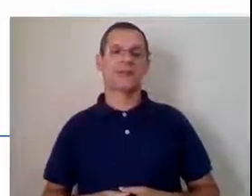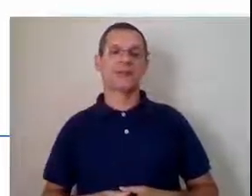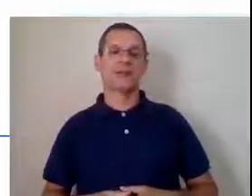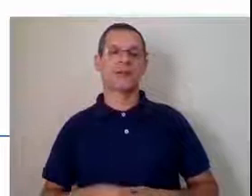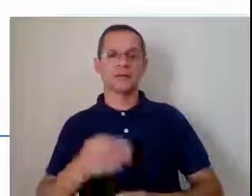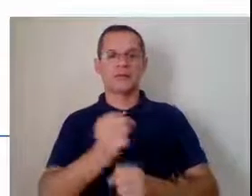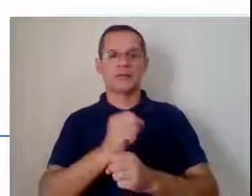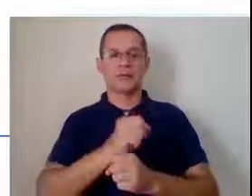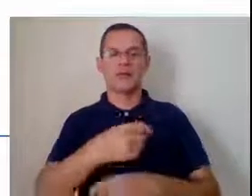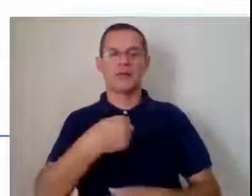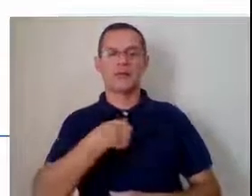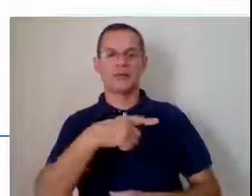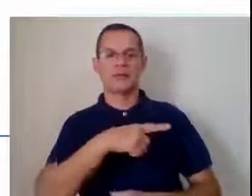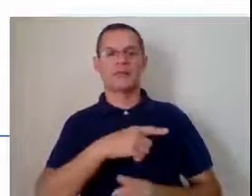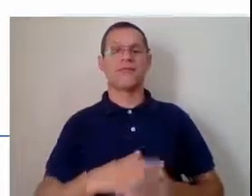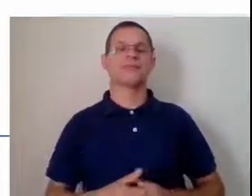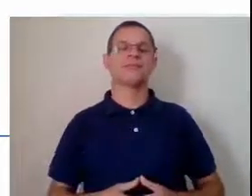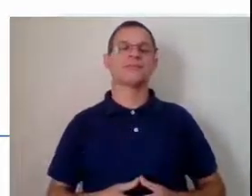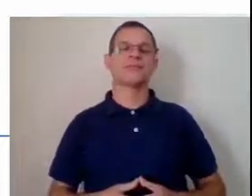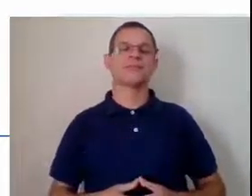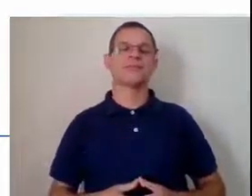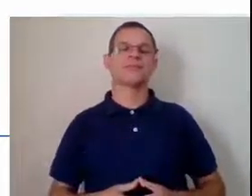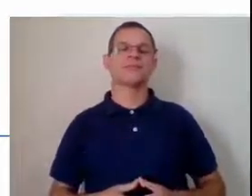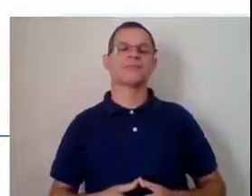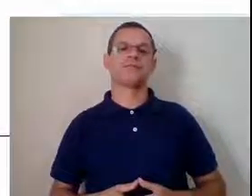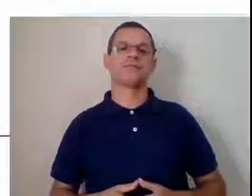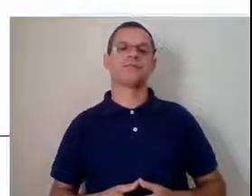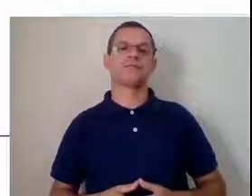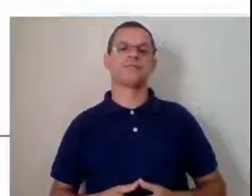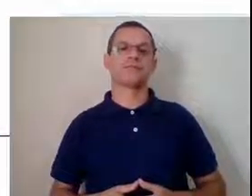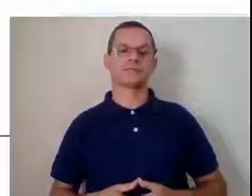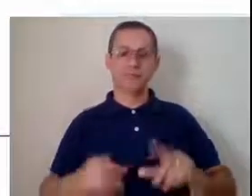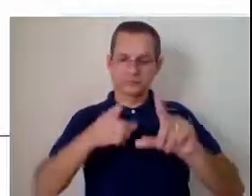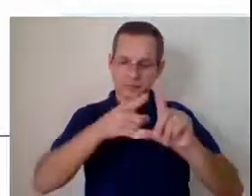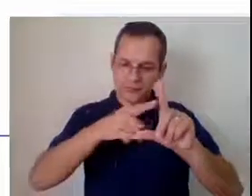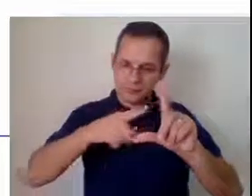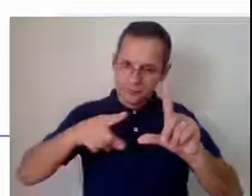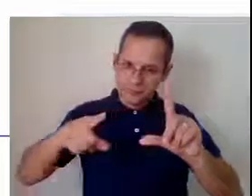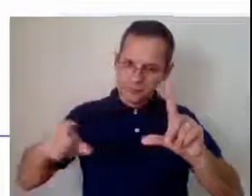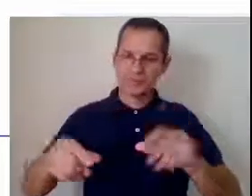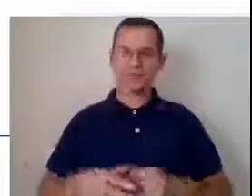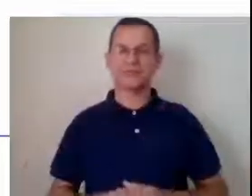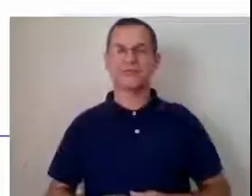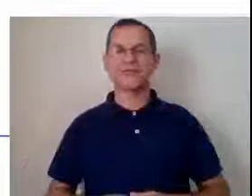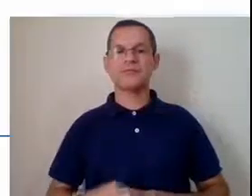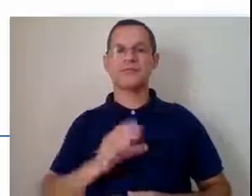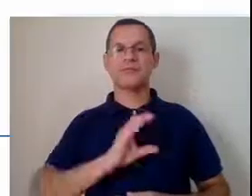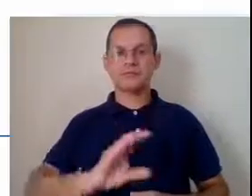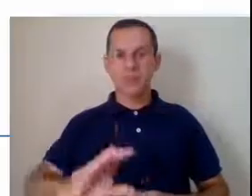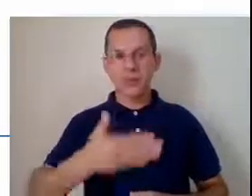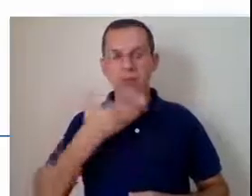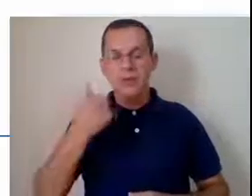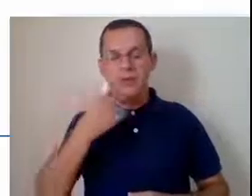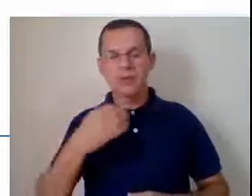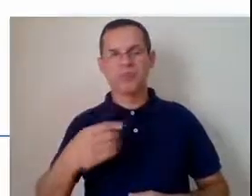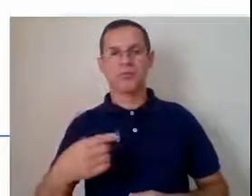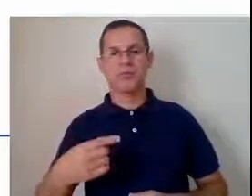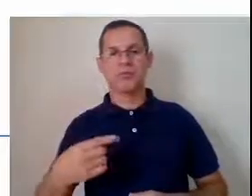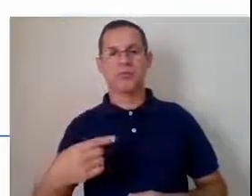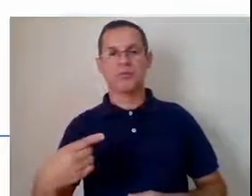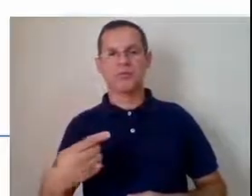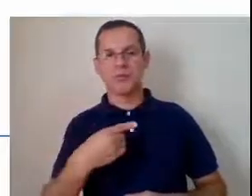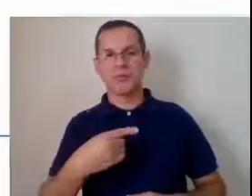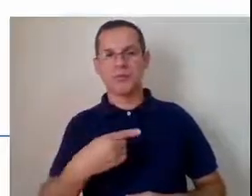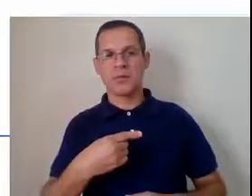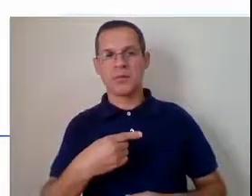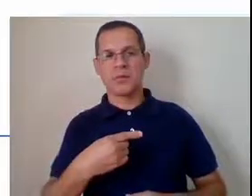do ano eu estou com um gráfico decrescente, ou seja, mais investimentos, menos consultas. Eu